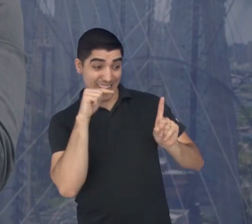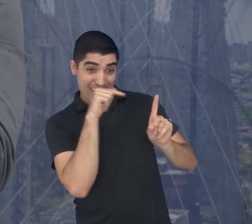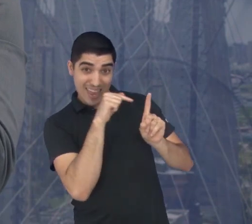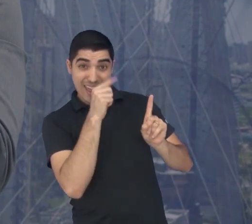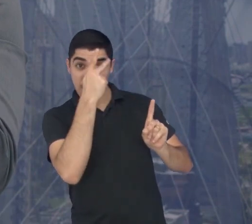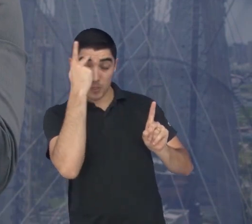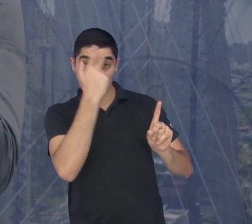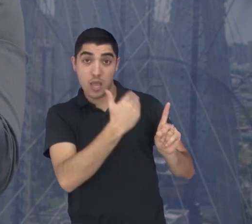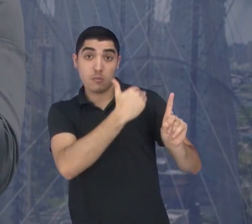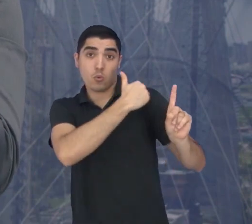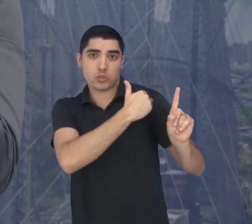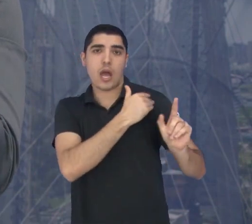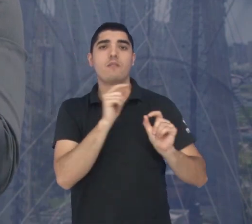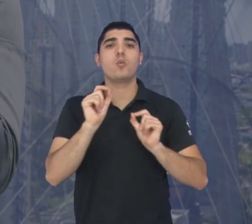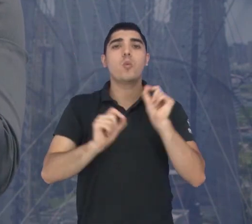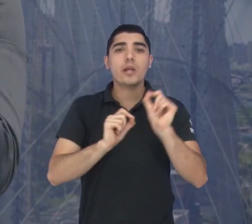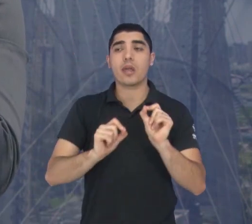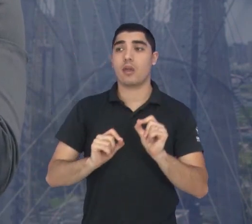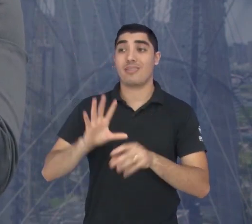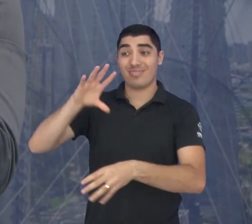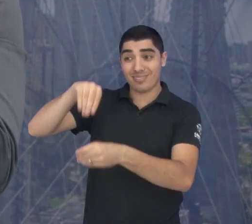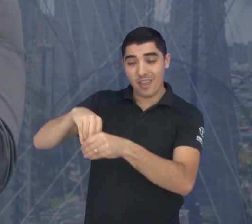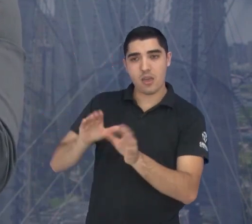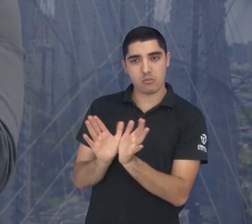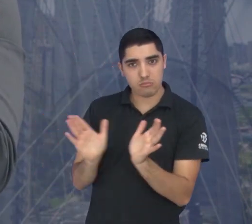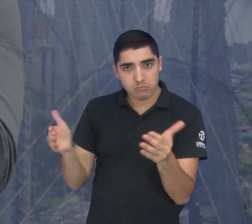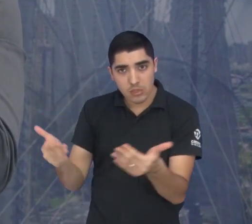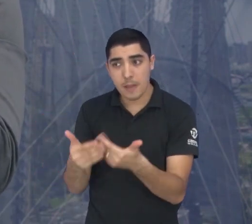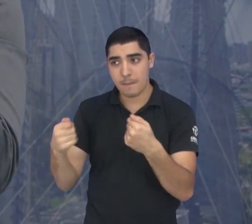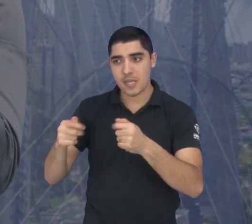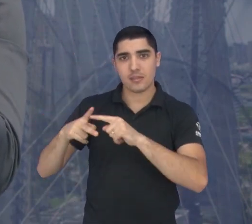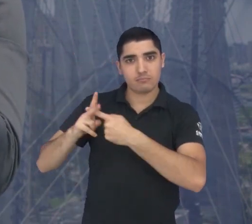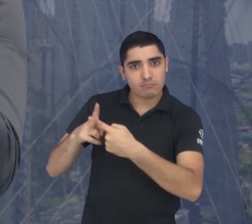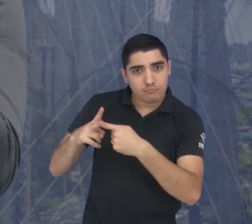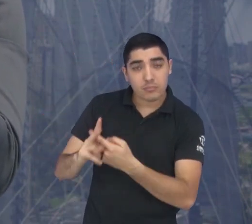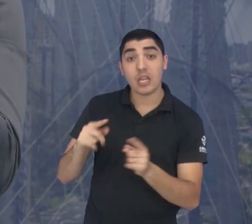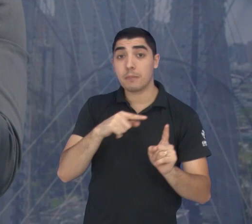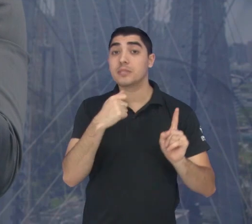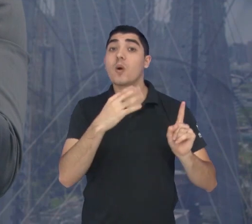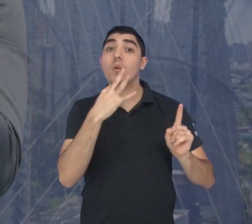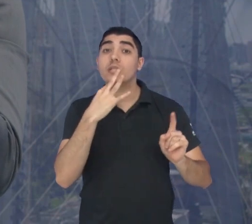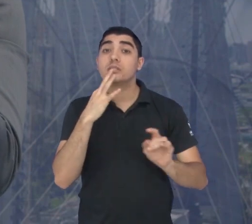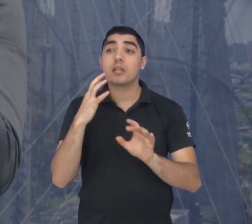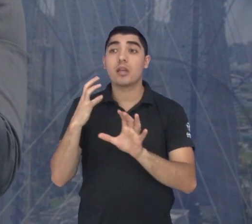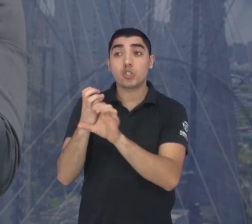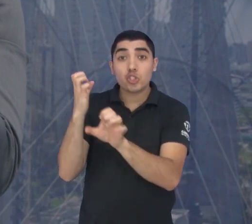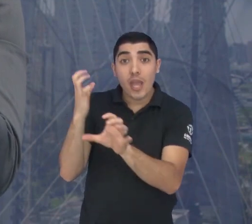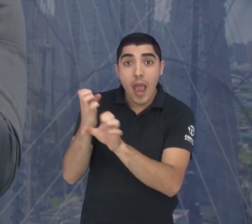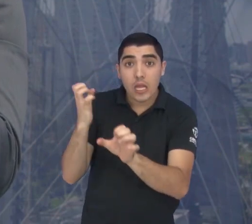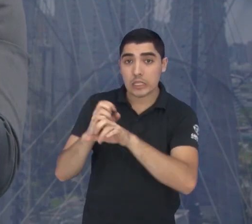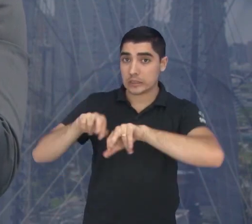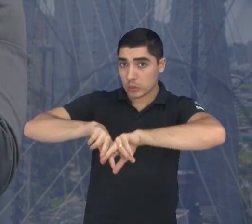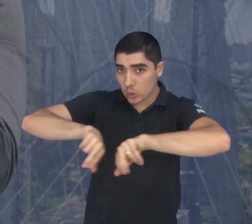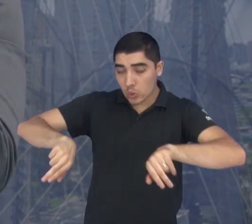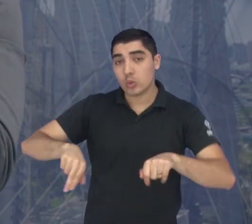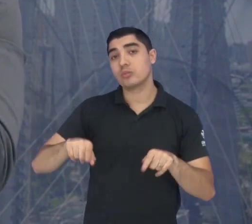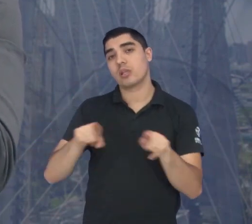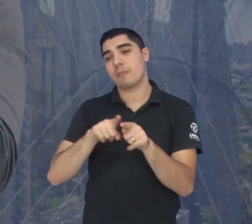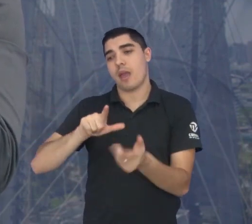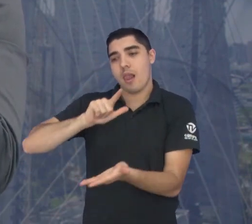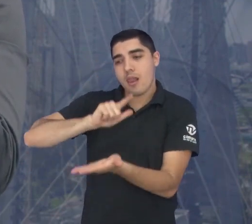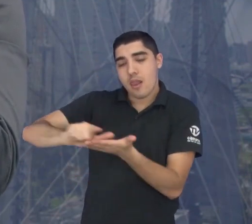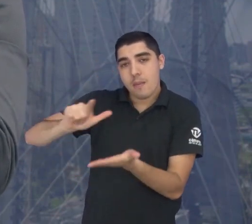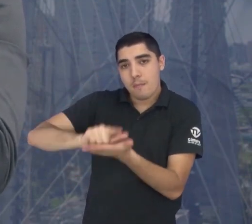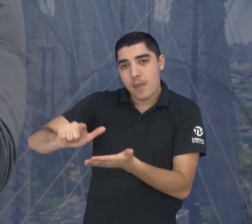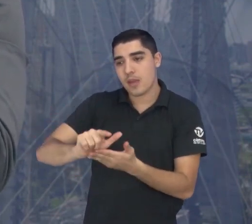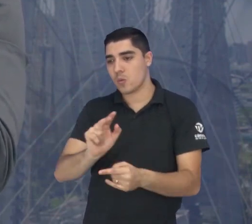de manutenção, tem que saber regras de engenharia civil, a parte de programação de limpeza,